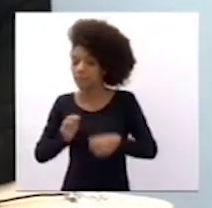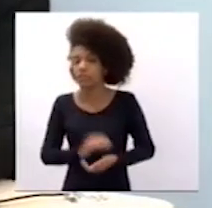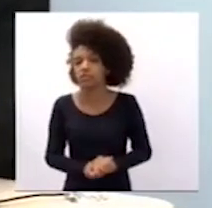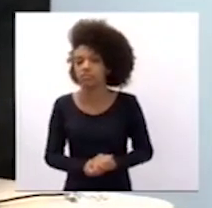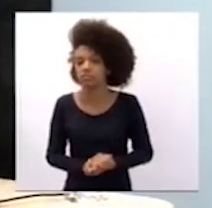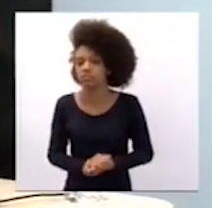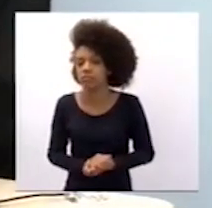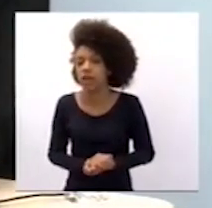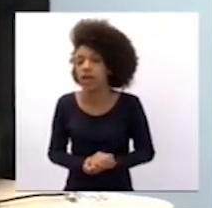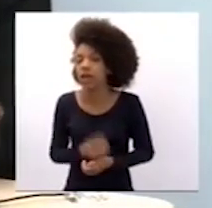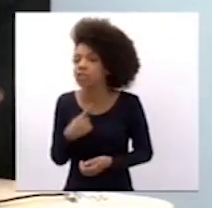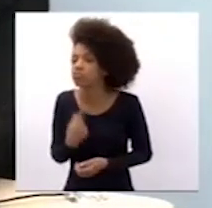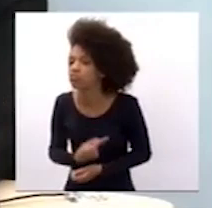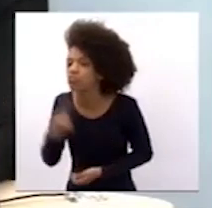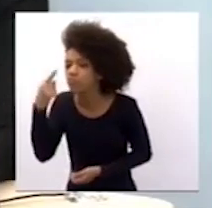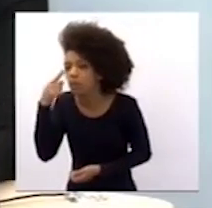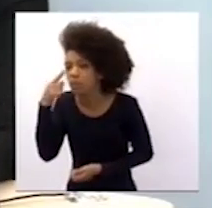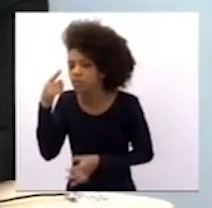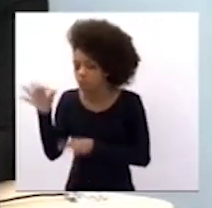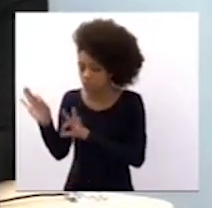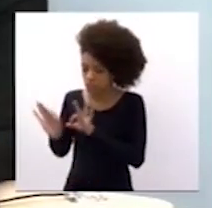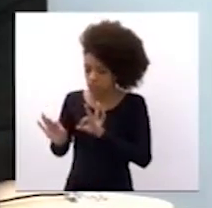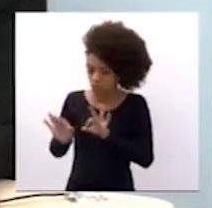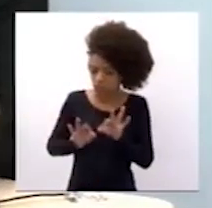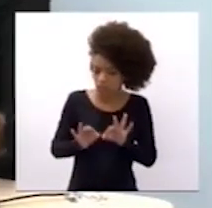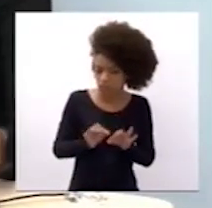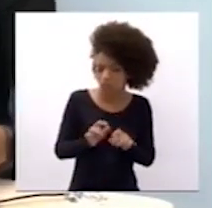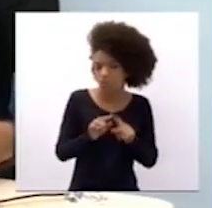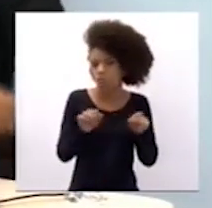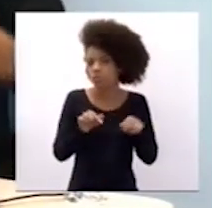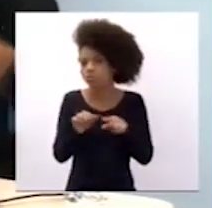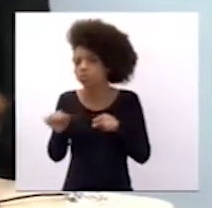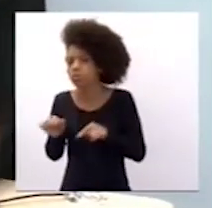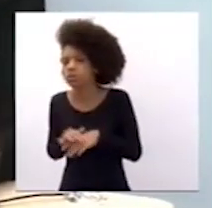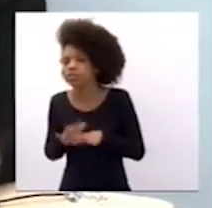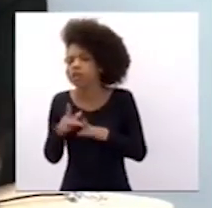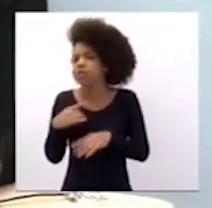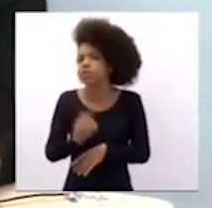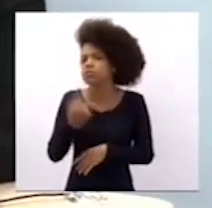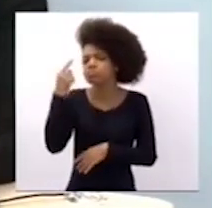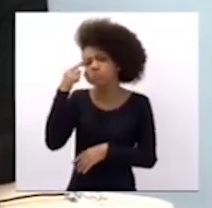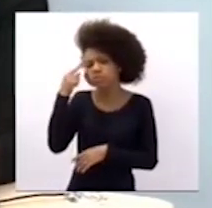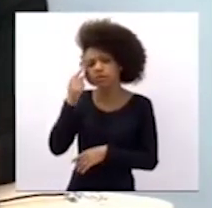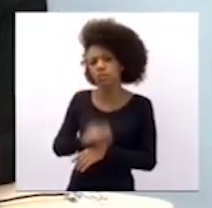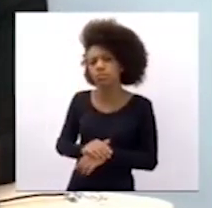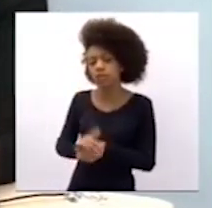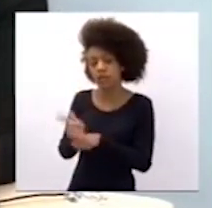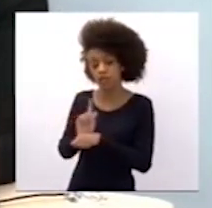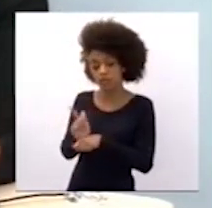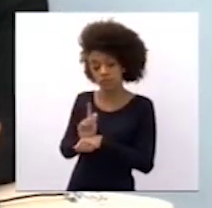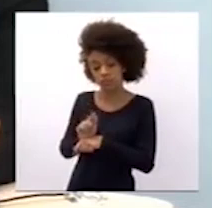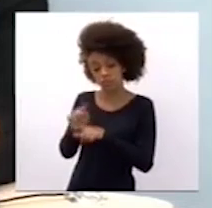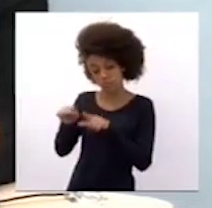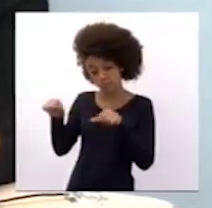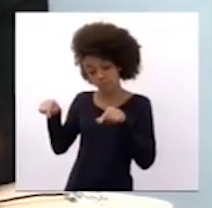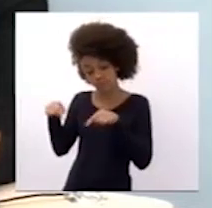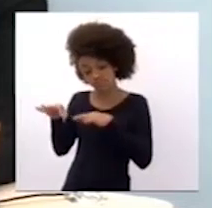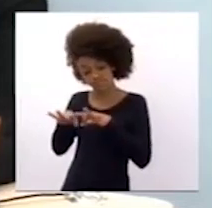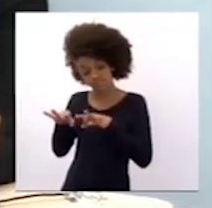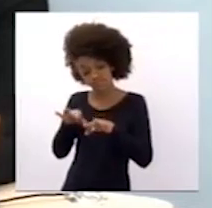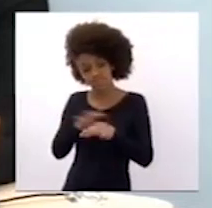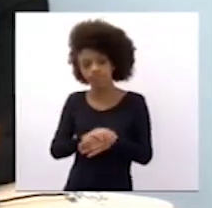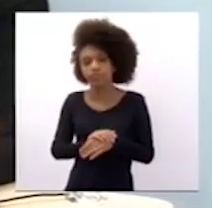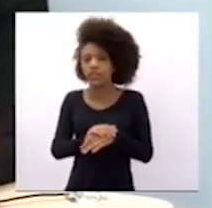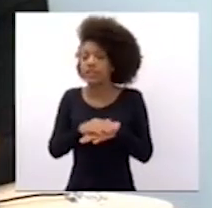nisso, né? Da gente pensar essa organização do nosso espaço, da gente pensar a gestão da nossa sala de aula. E